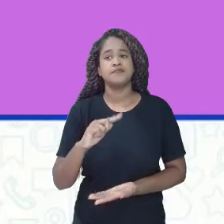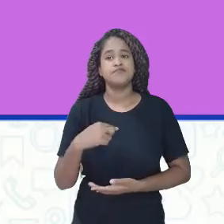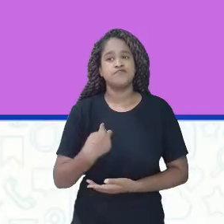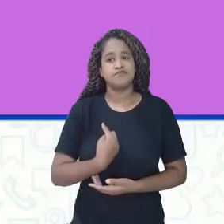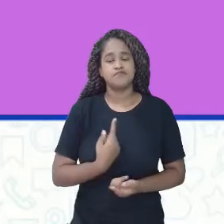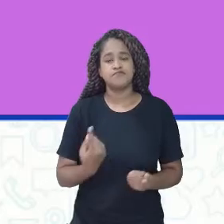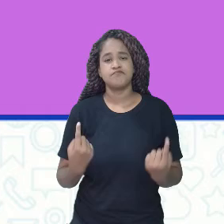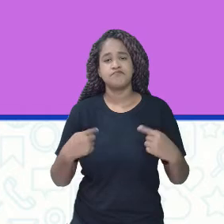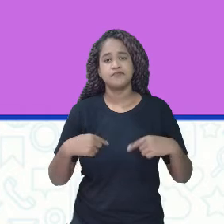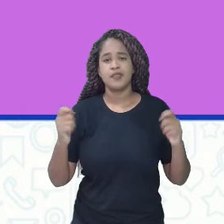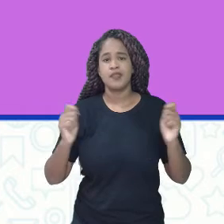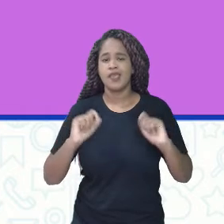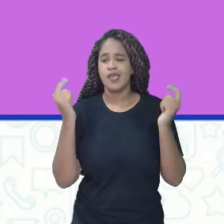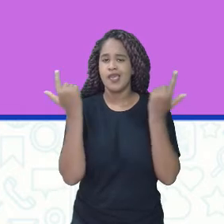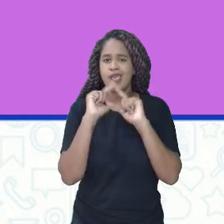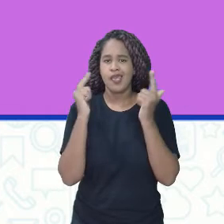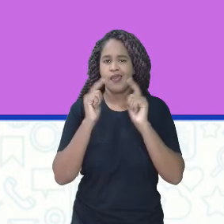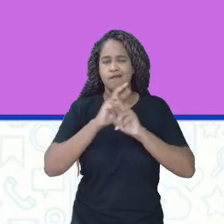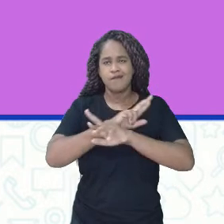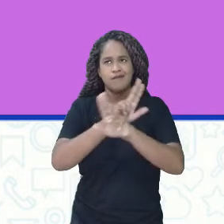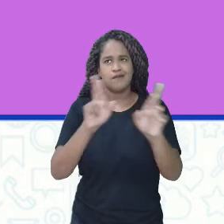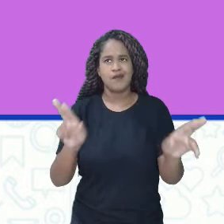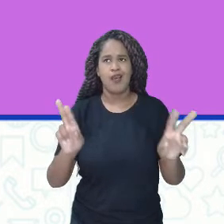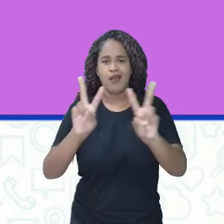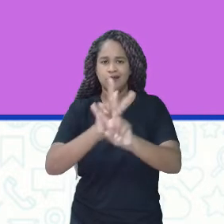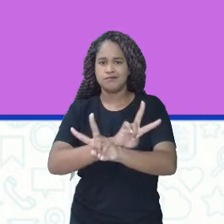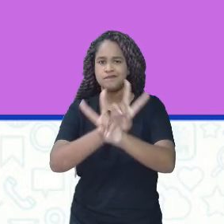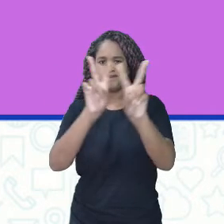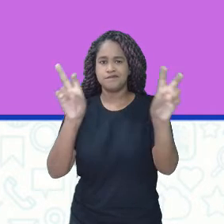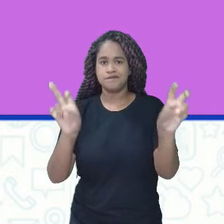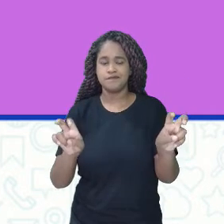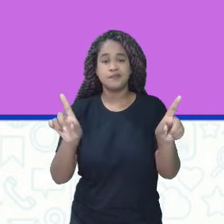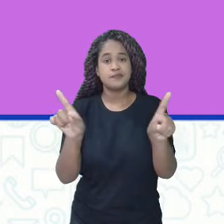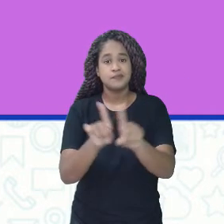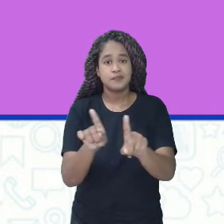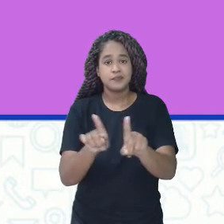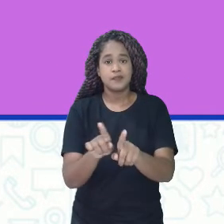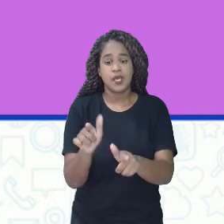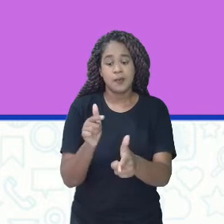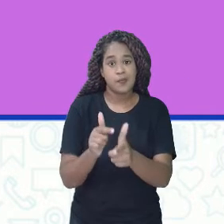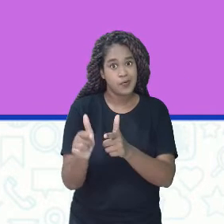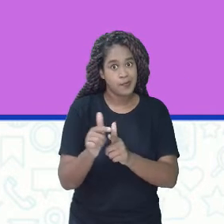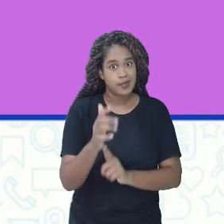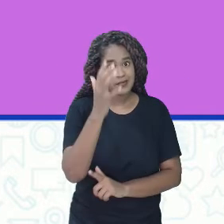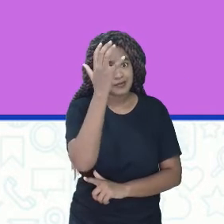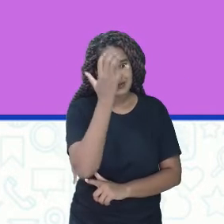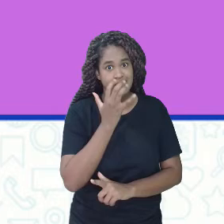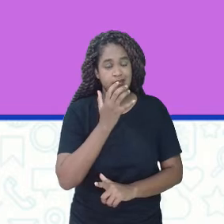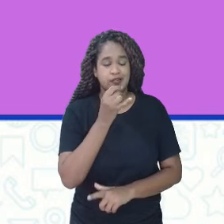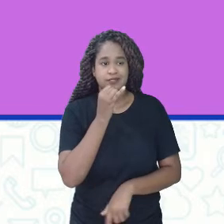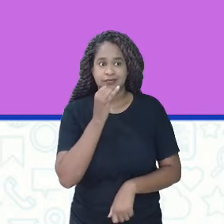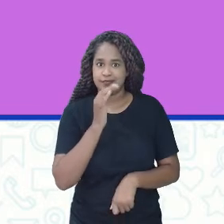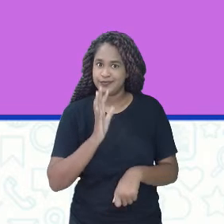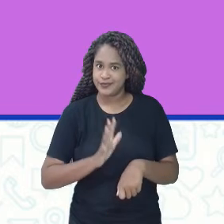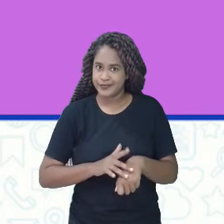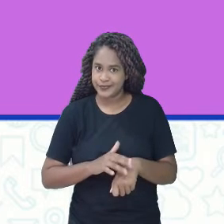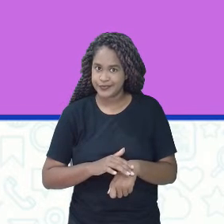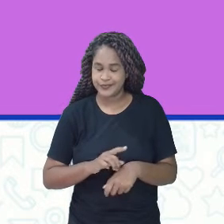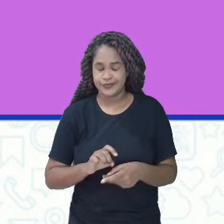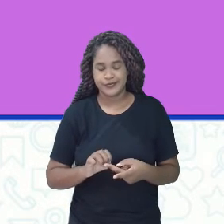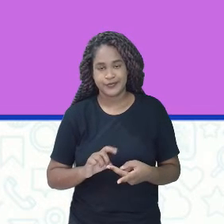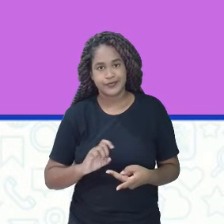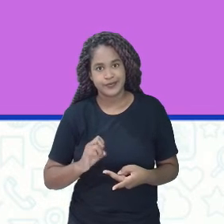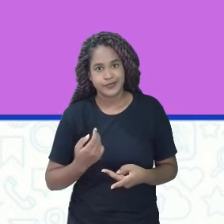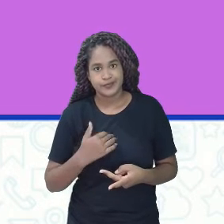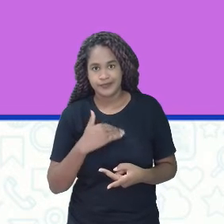capazes de rir de muitos assuntos, inclusive de problemas sérios como doenças ou